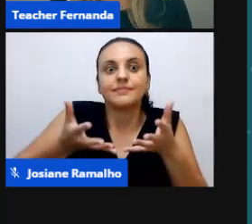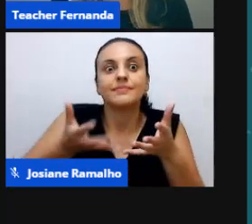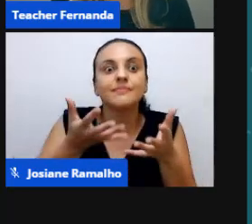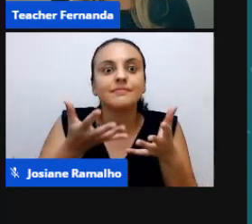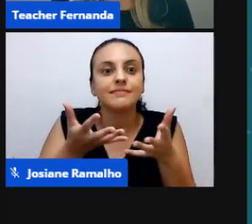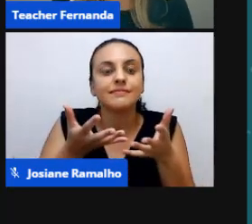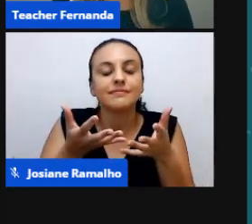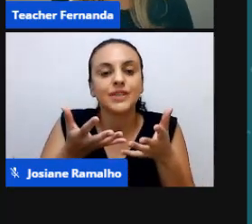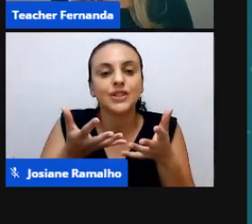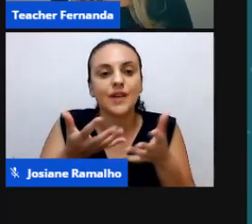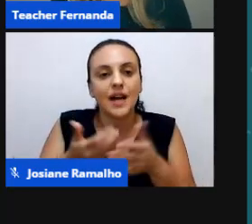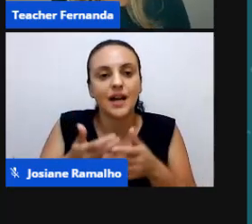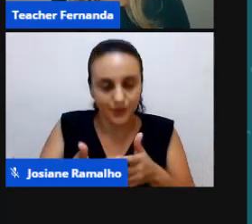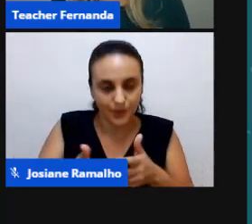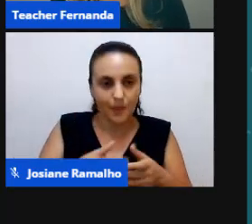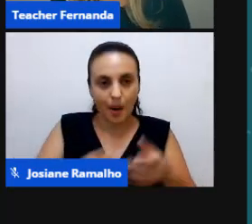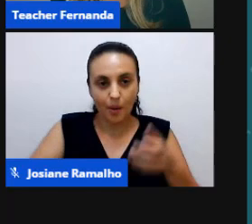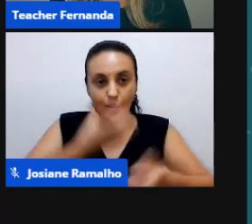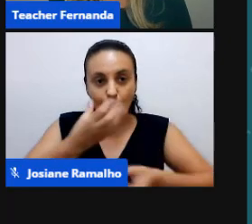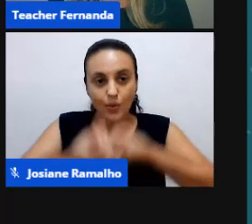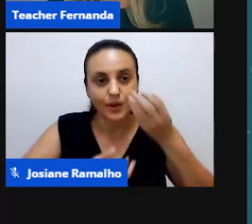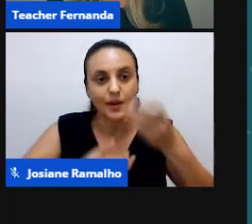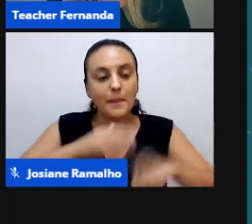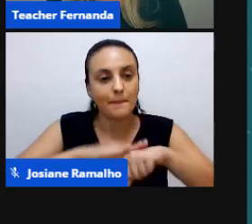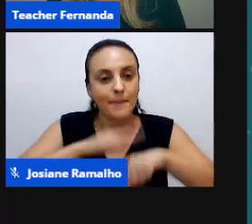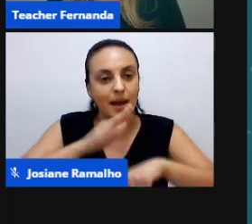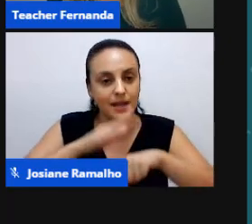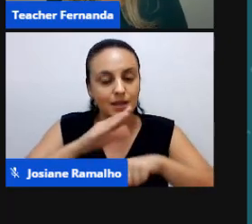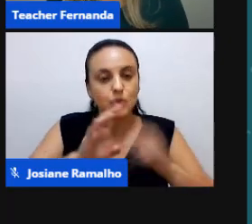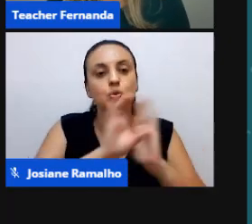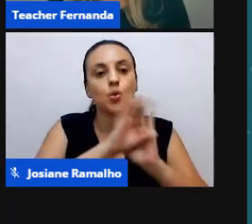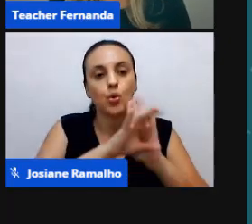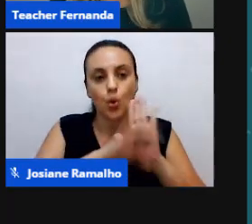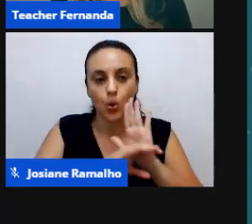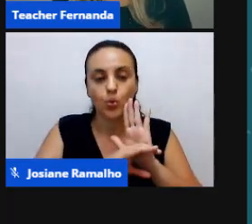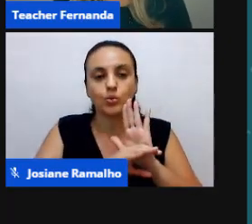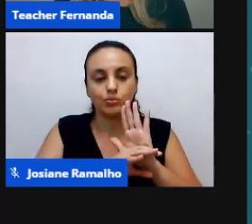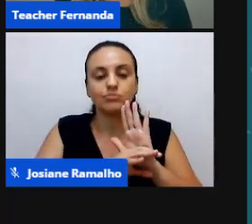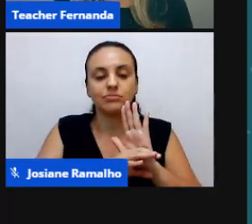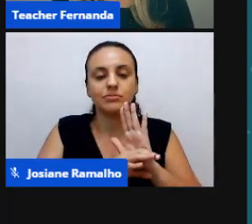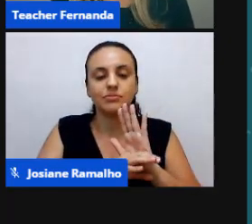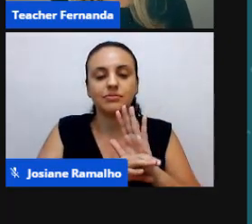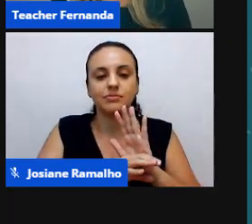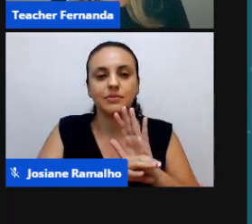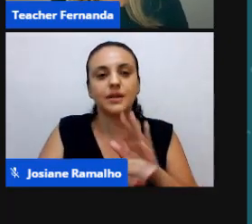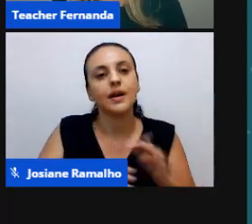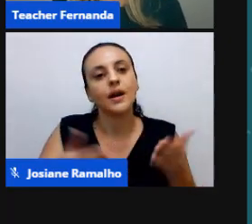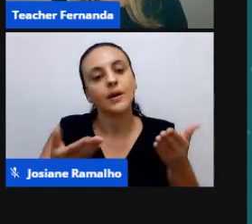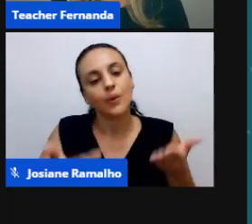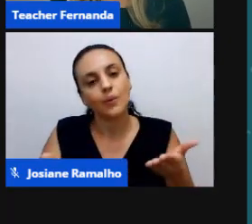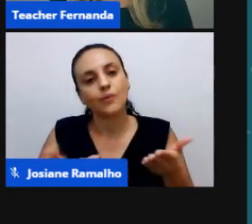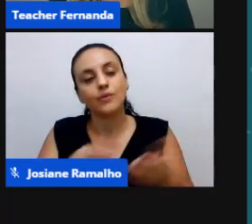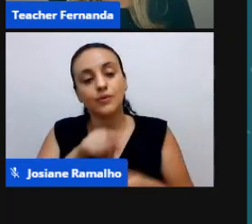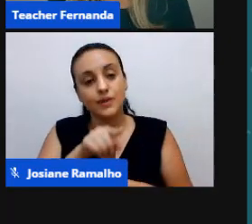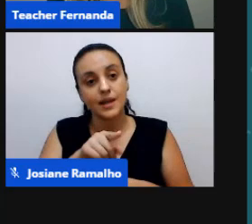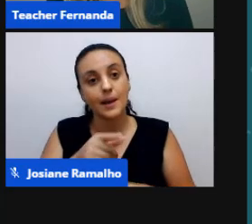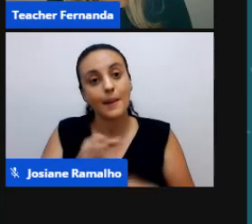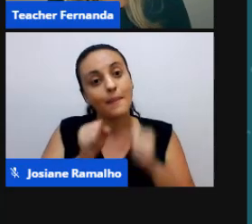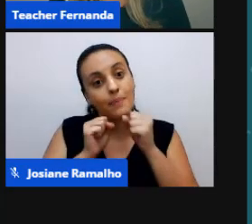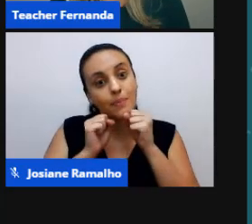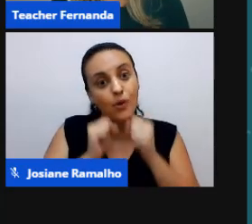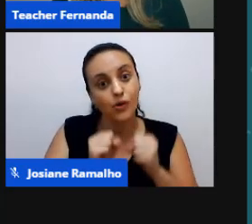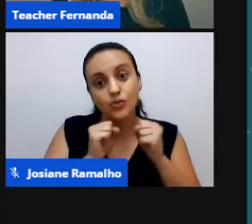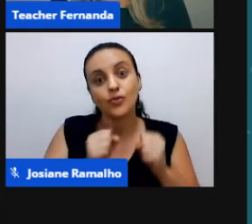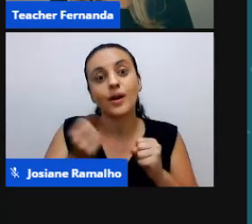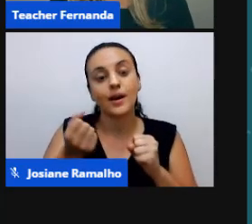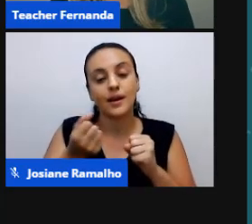no Canva ou não. Mas aqui nós temos inúmeras possibilidades e se você puder, você vai ter uma